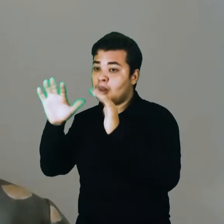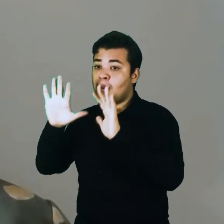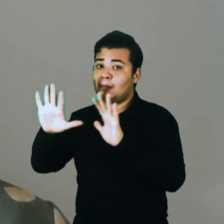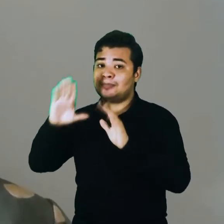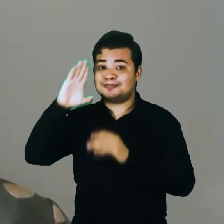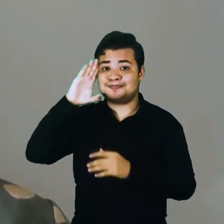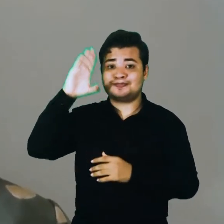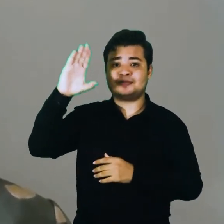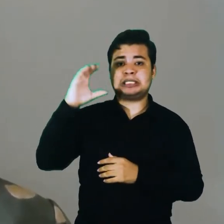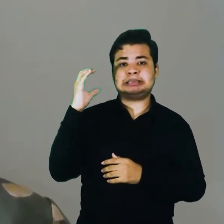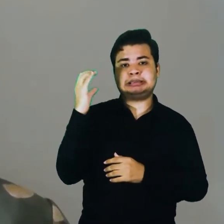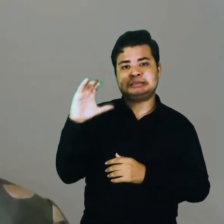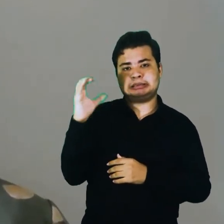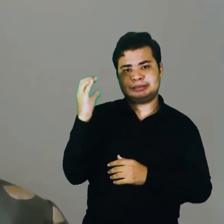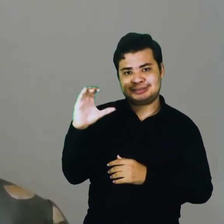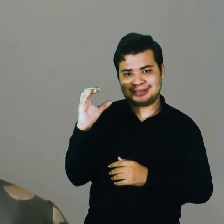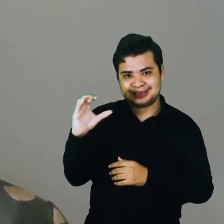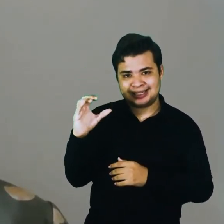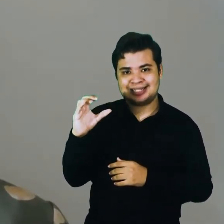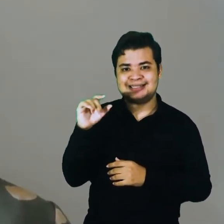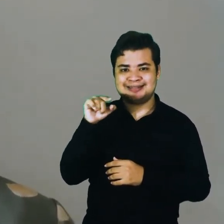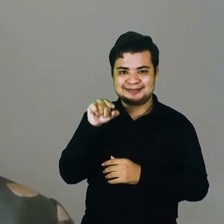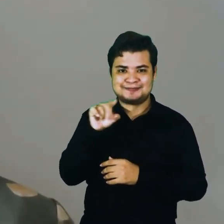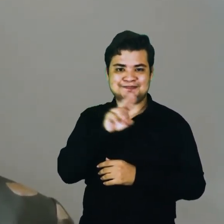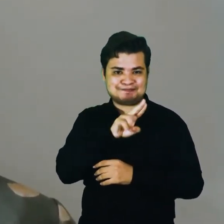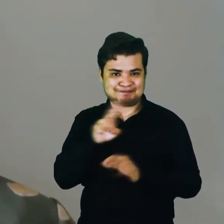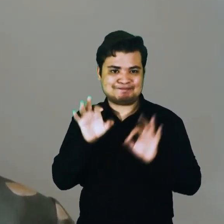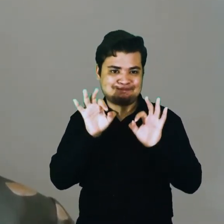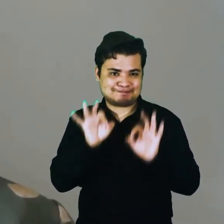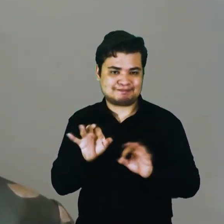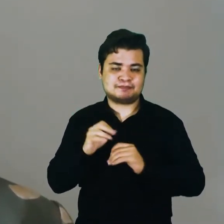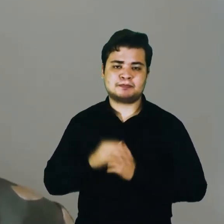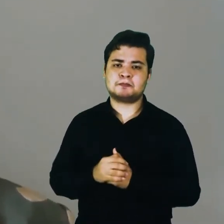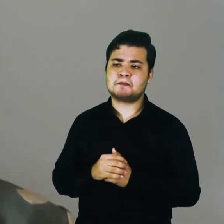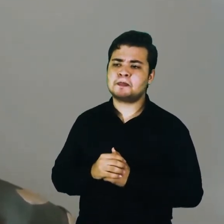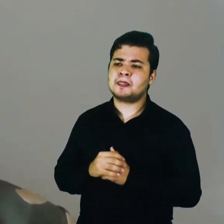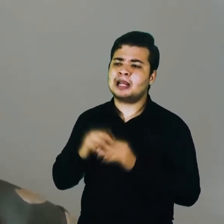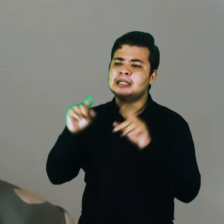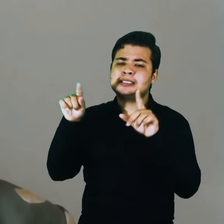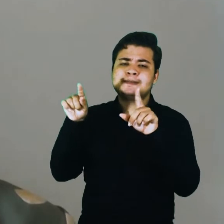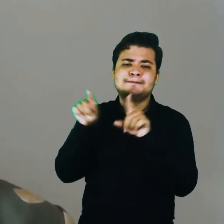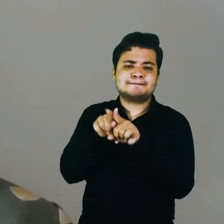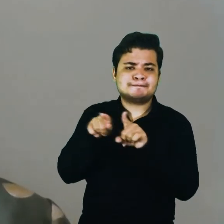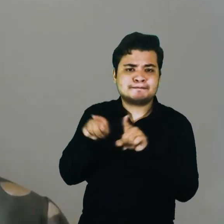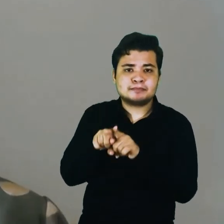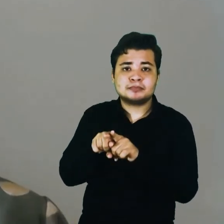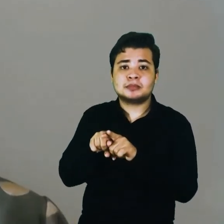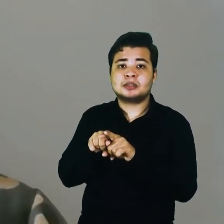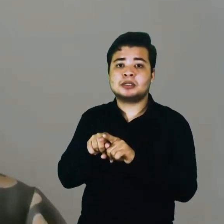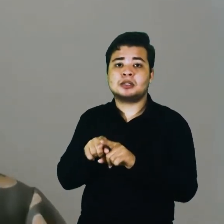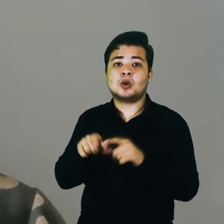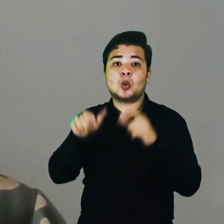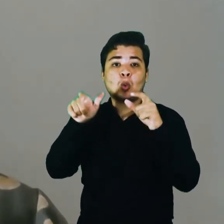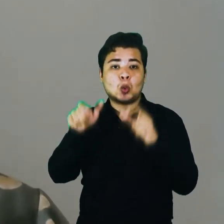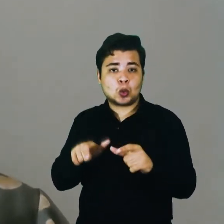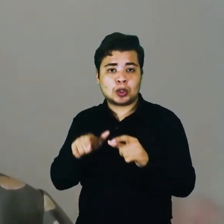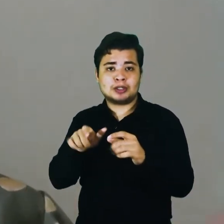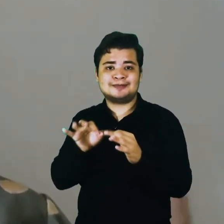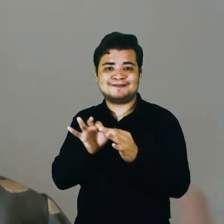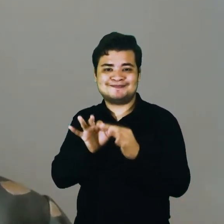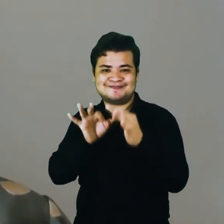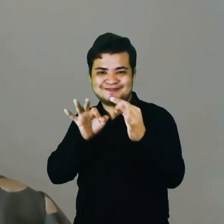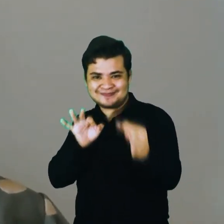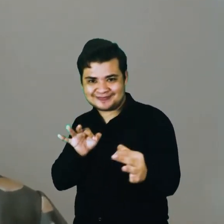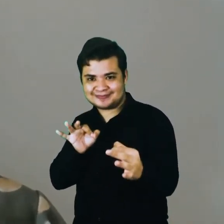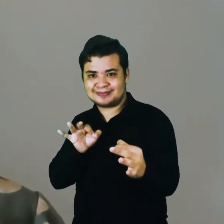científica também. Então, nós temos essa dificuldade. Outra dificuldade que nós temos, muitas vezes, é o tempo de deslocamento entre